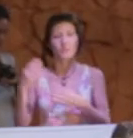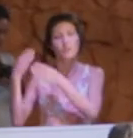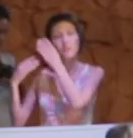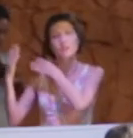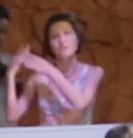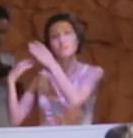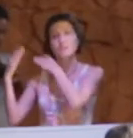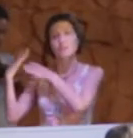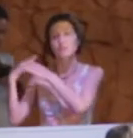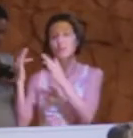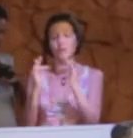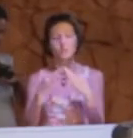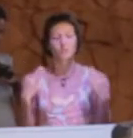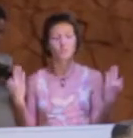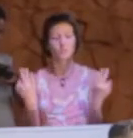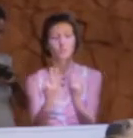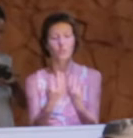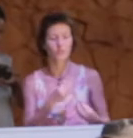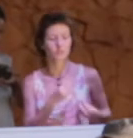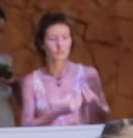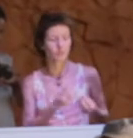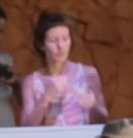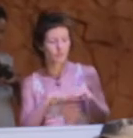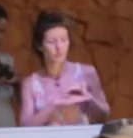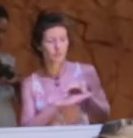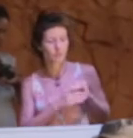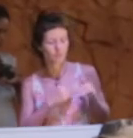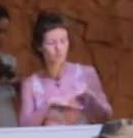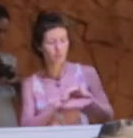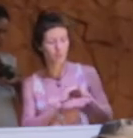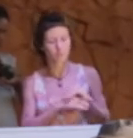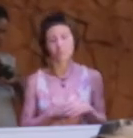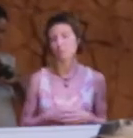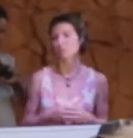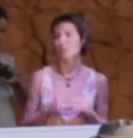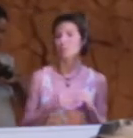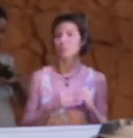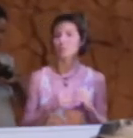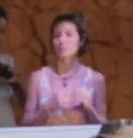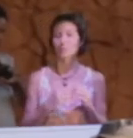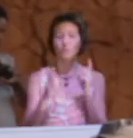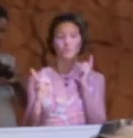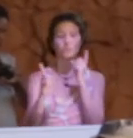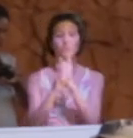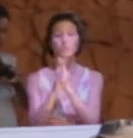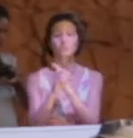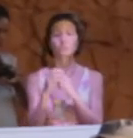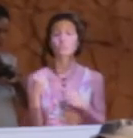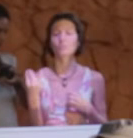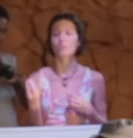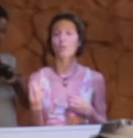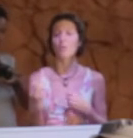da gente perceber as ancestralidades, saber a que ponto, qual a confluência que eu, com a minha ancestralidade, eu